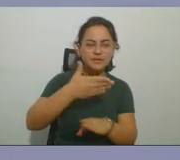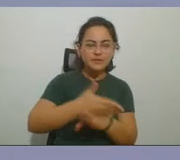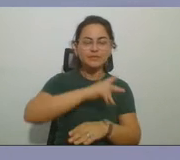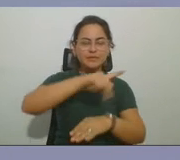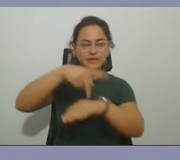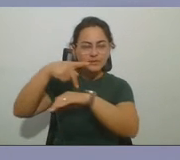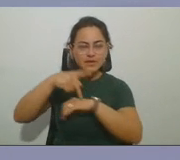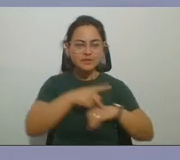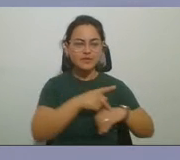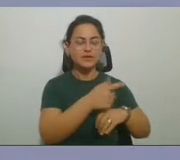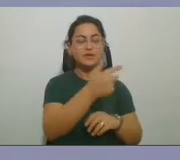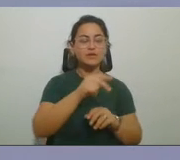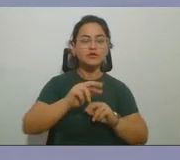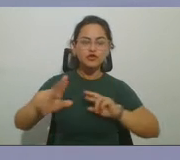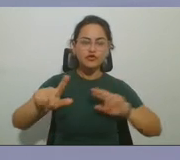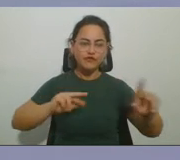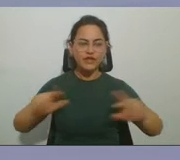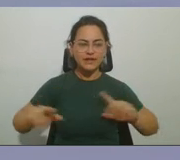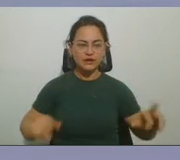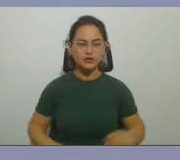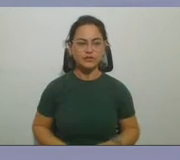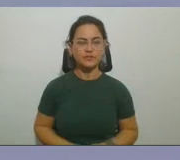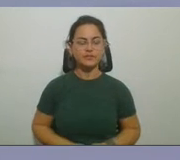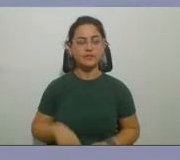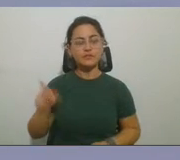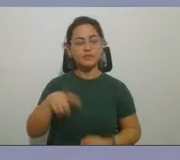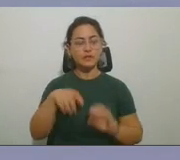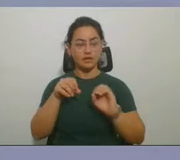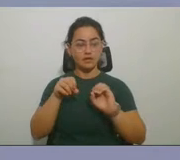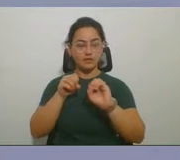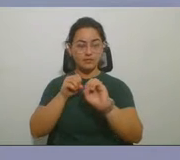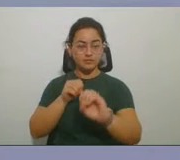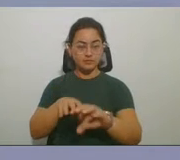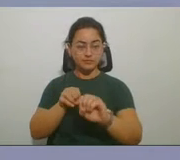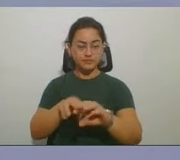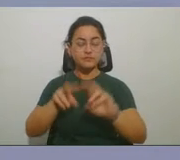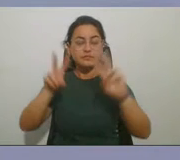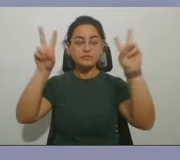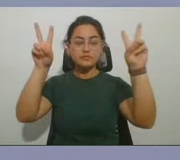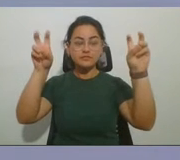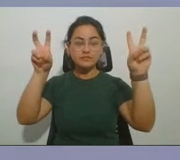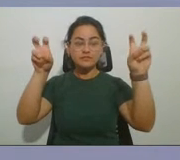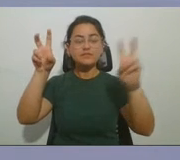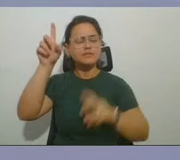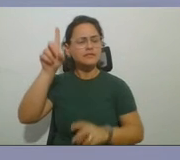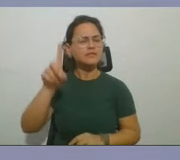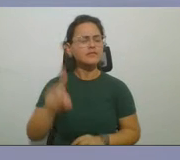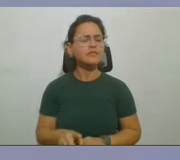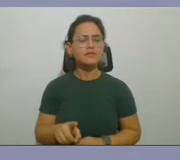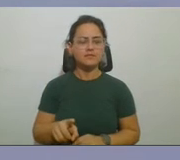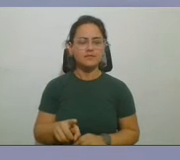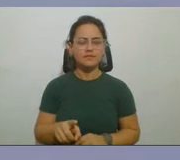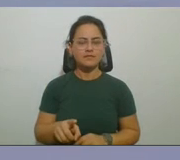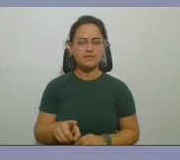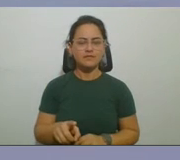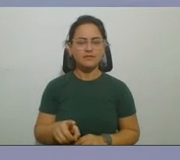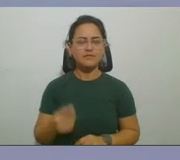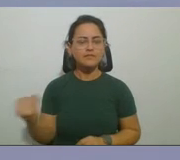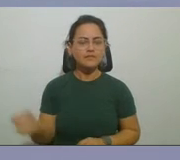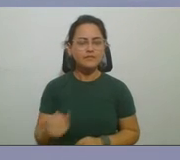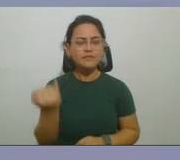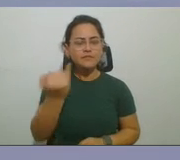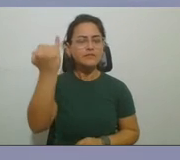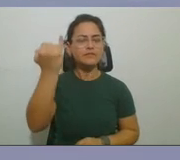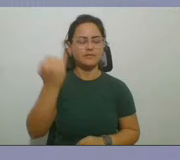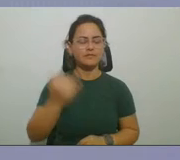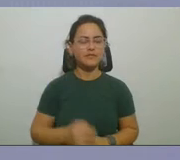países. A educação, temática de extrema relevância, constitui-se de área transversal e, portanto,